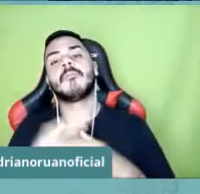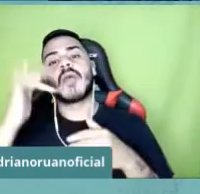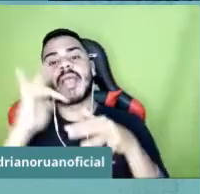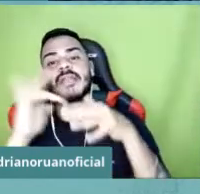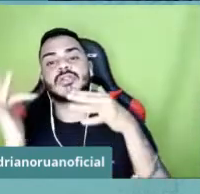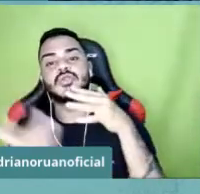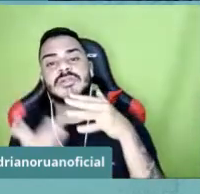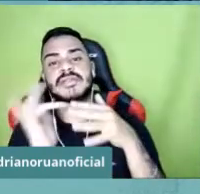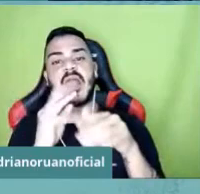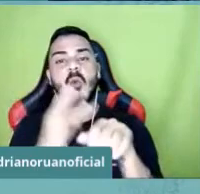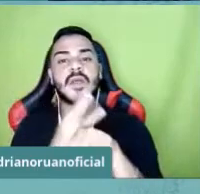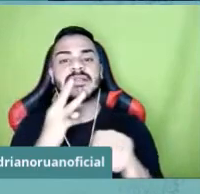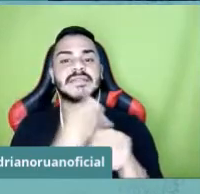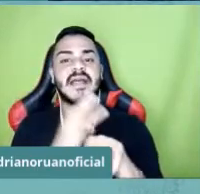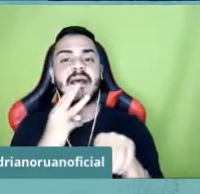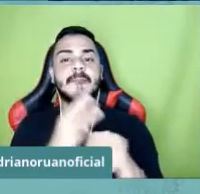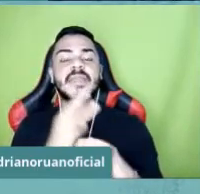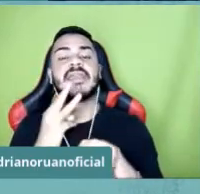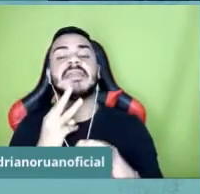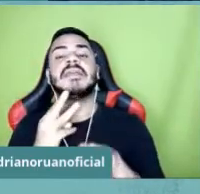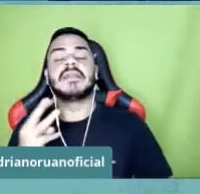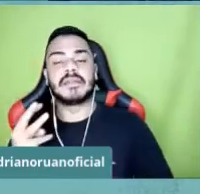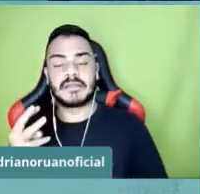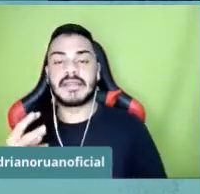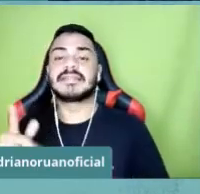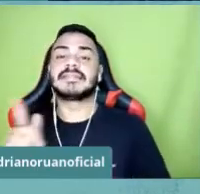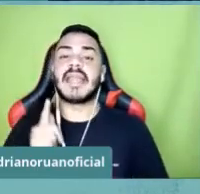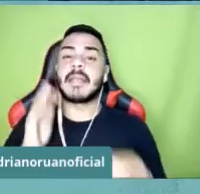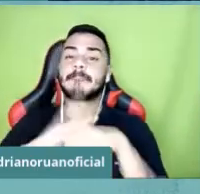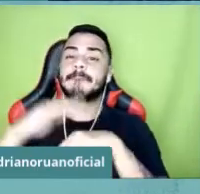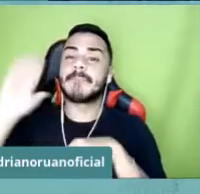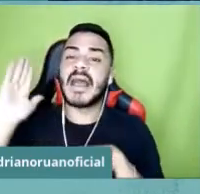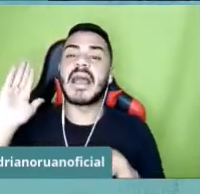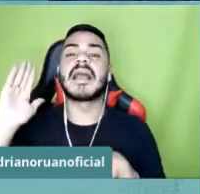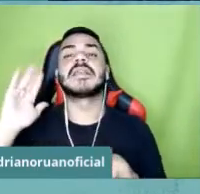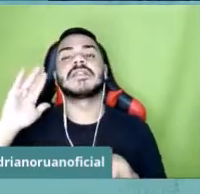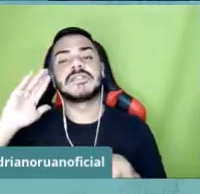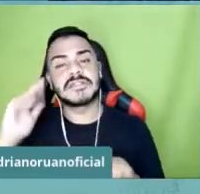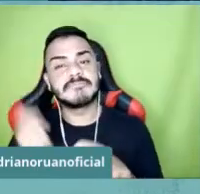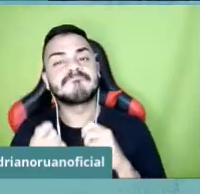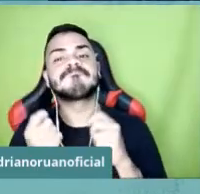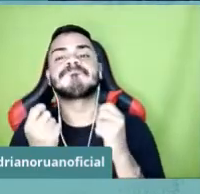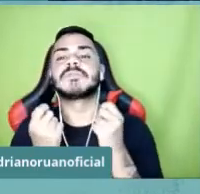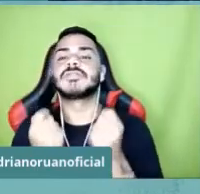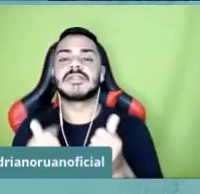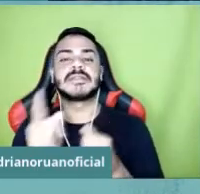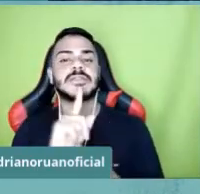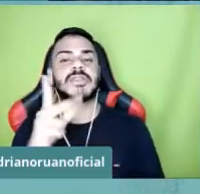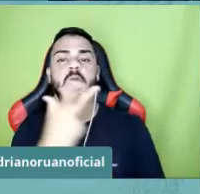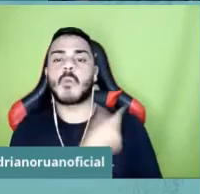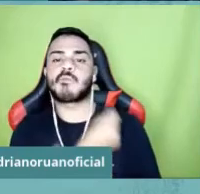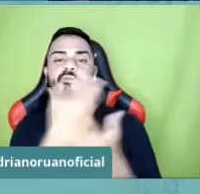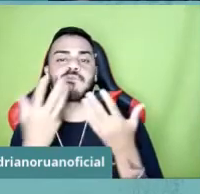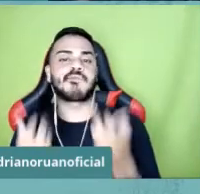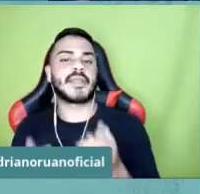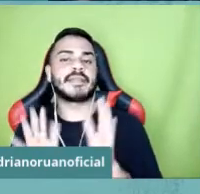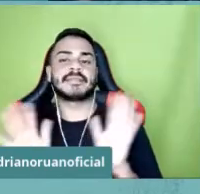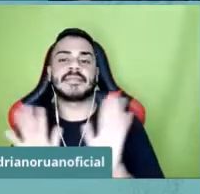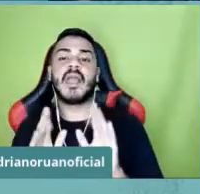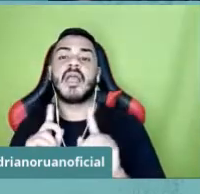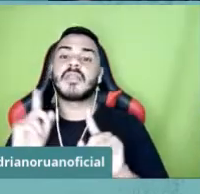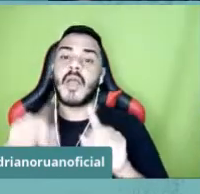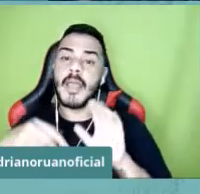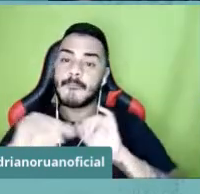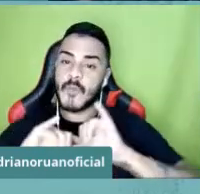por WhatsApp, elas têm mais chance de não tomar vacina. Então, assim, isso foi publicado